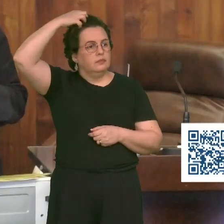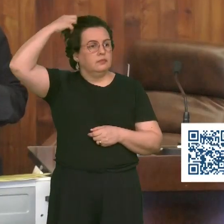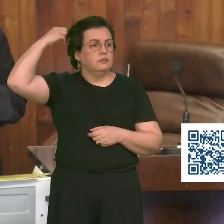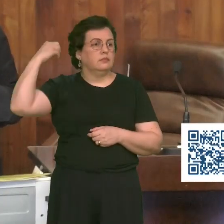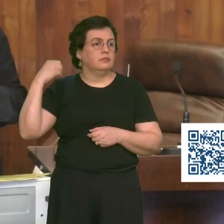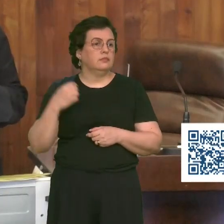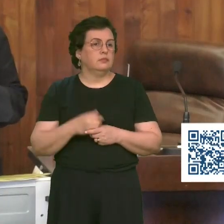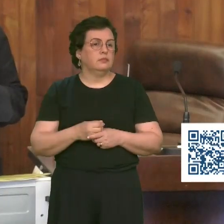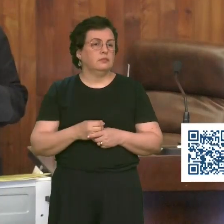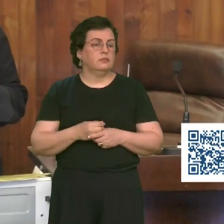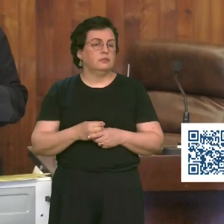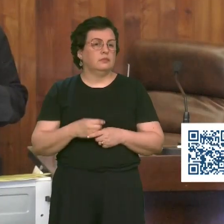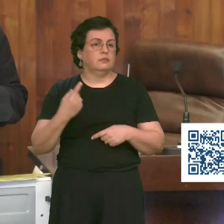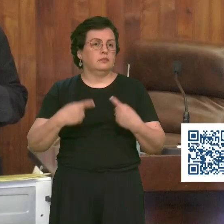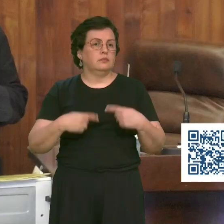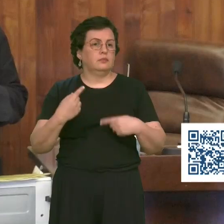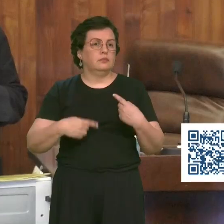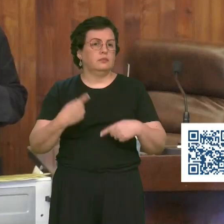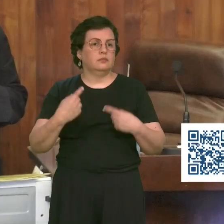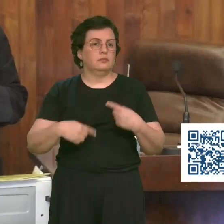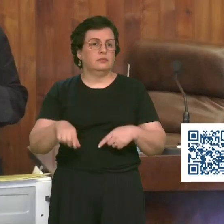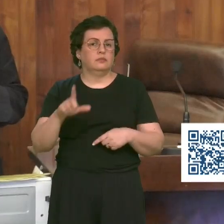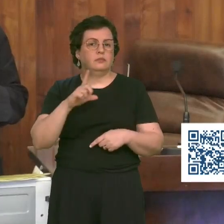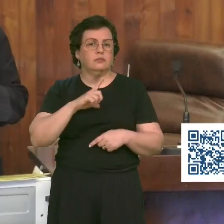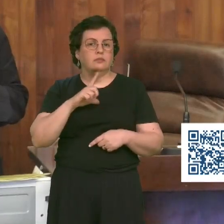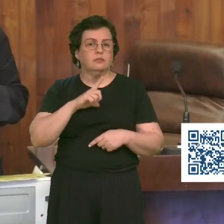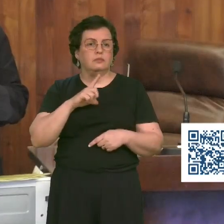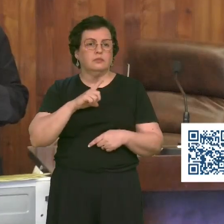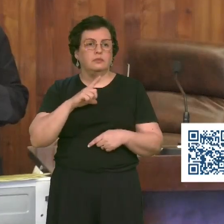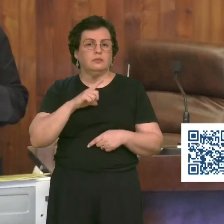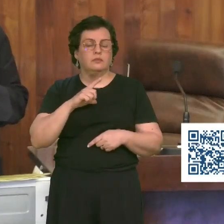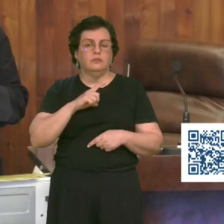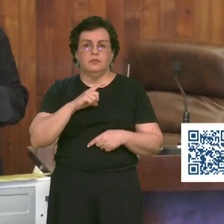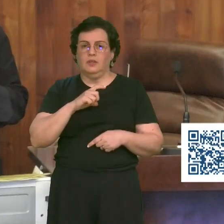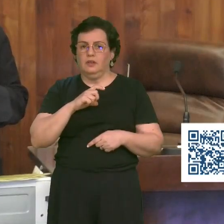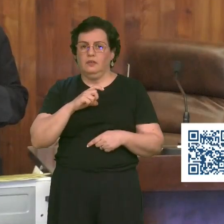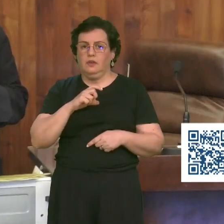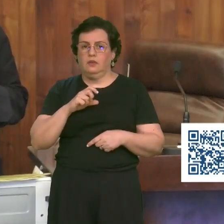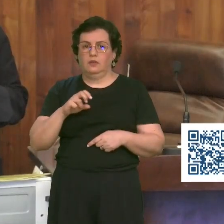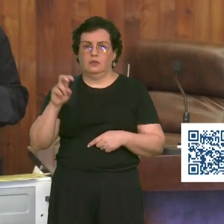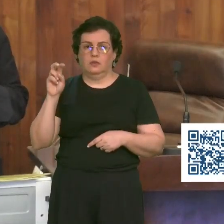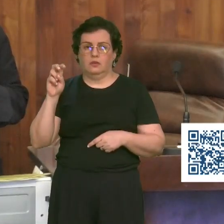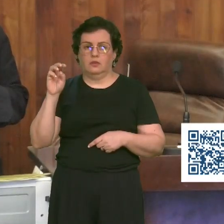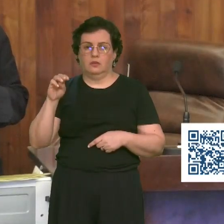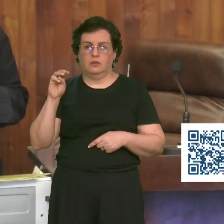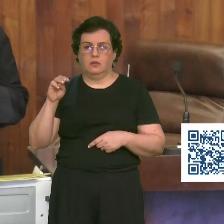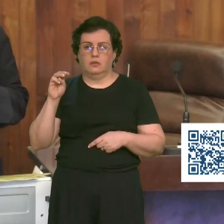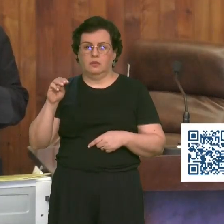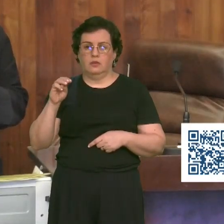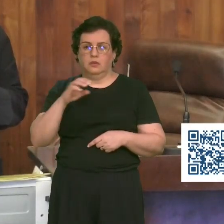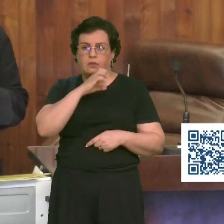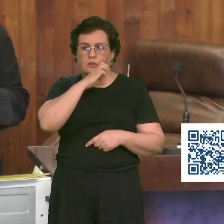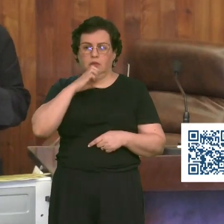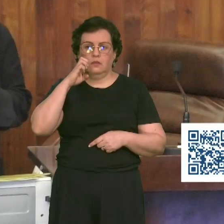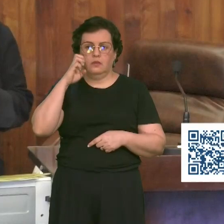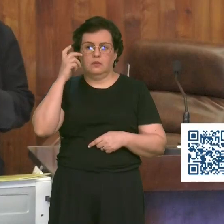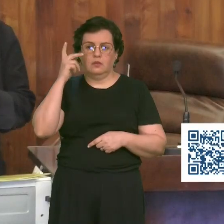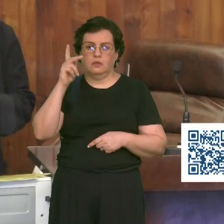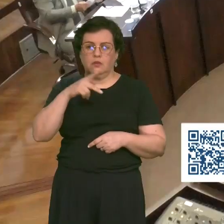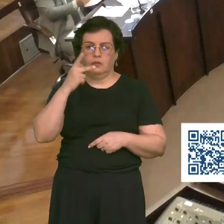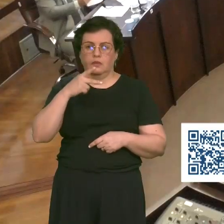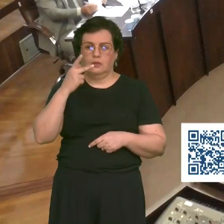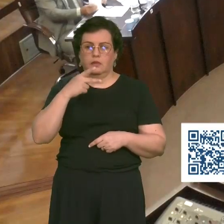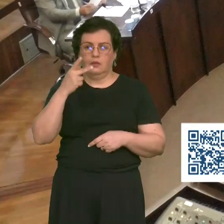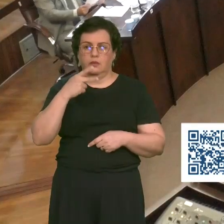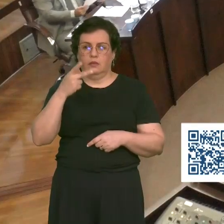requerimento está em discussão pede a palavra autor do requerimento Vereador na forma regimental de 5